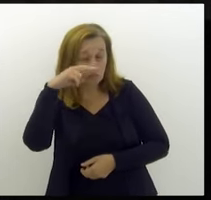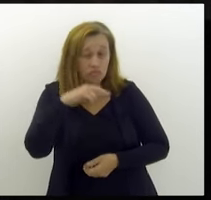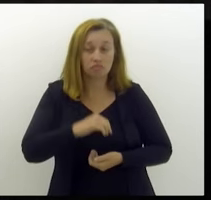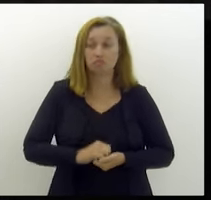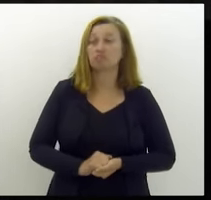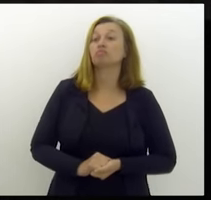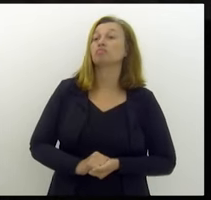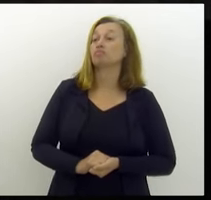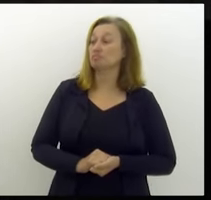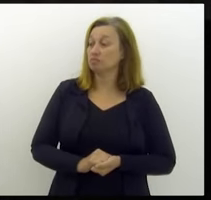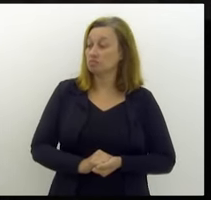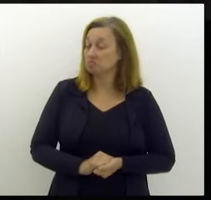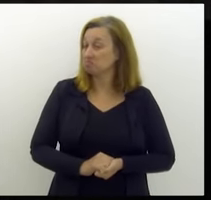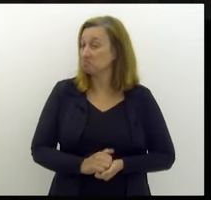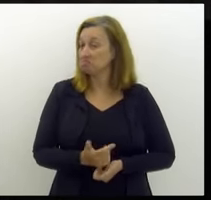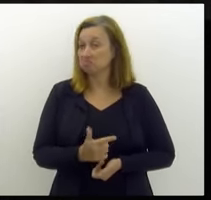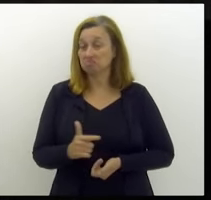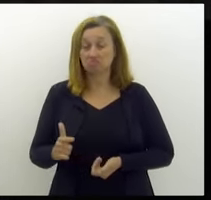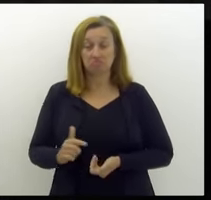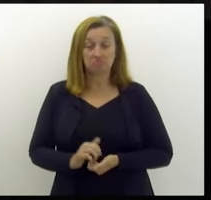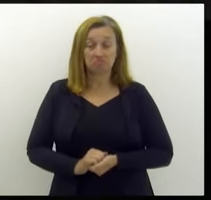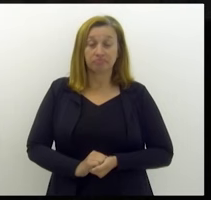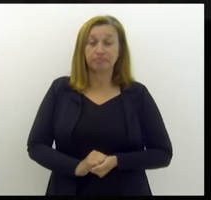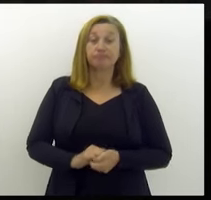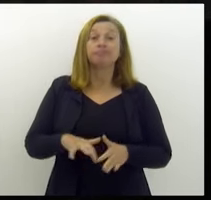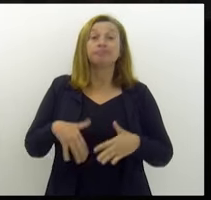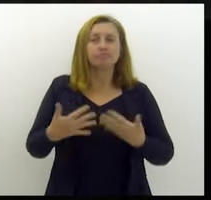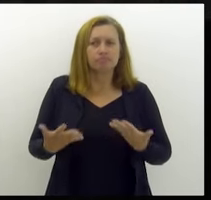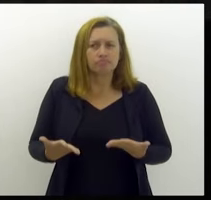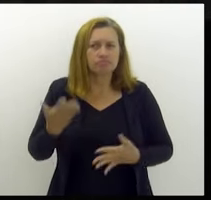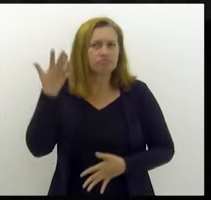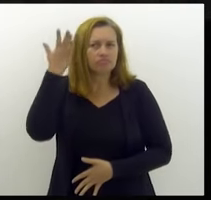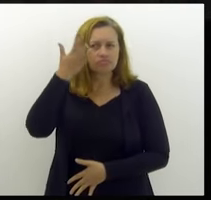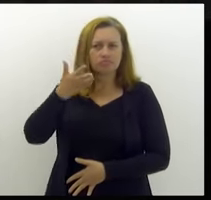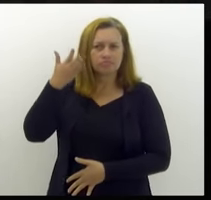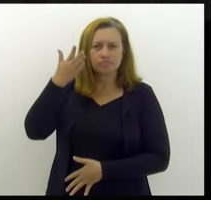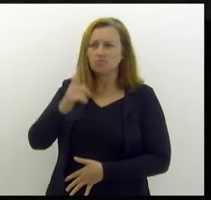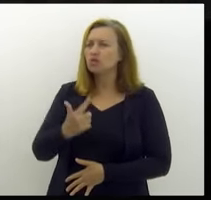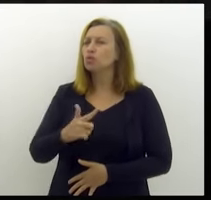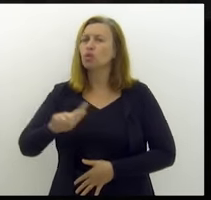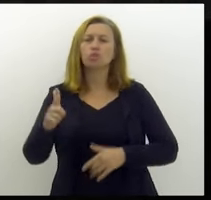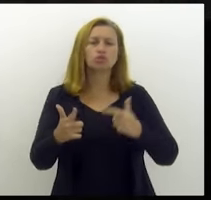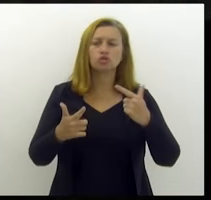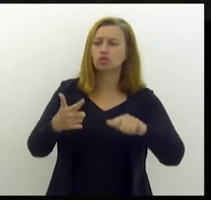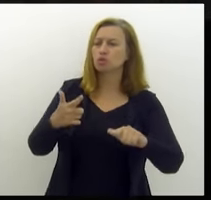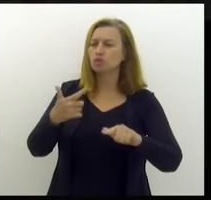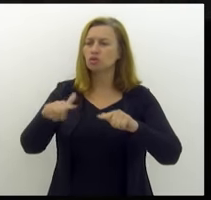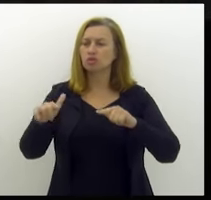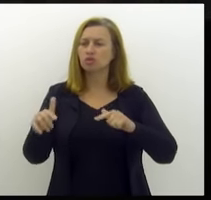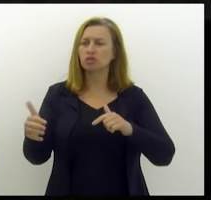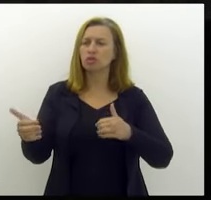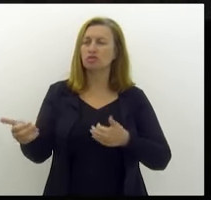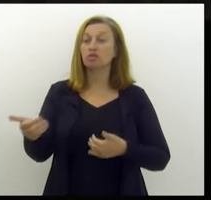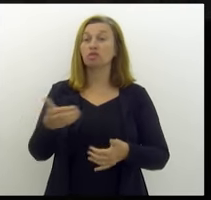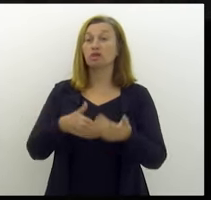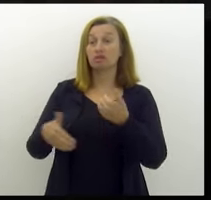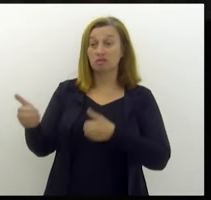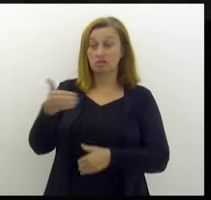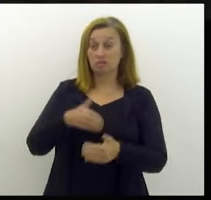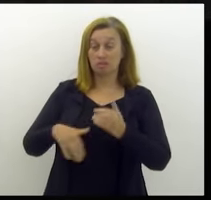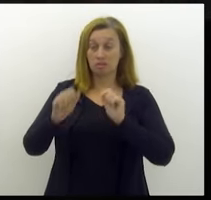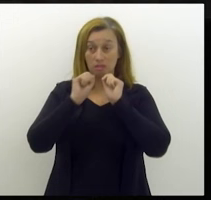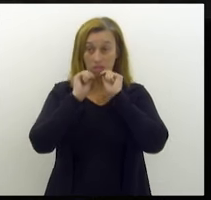investigação Então essas mensagens outras que nós recebemos que a Assembleia Legislativa